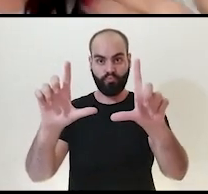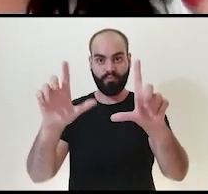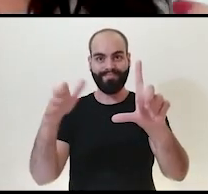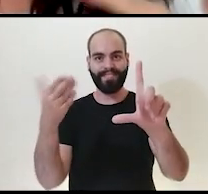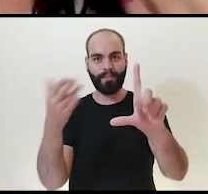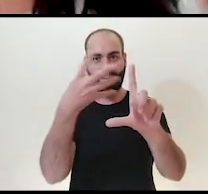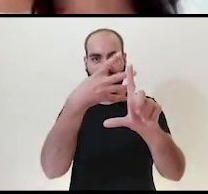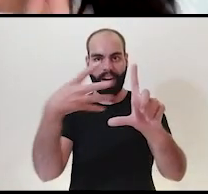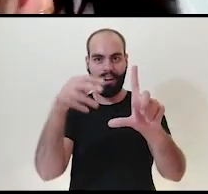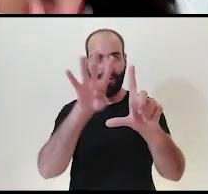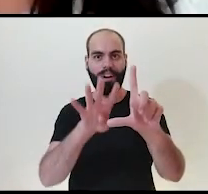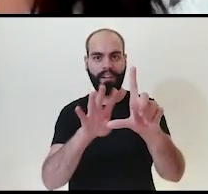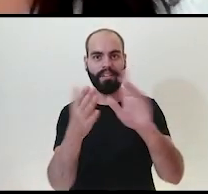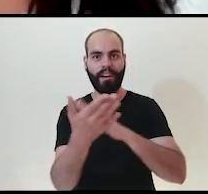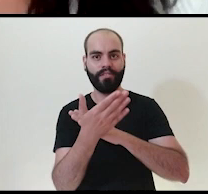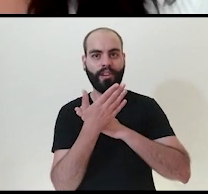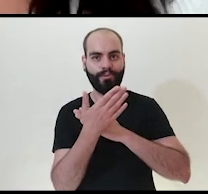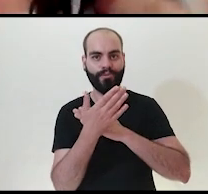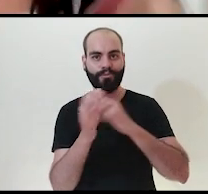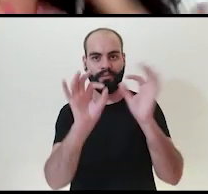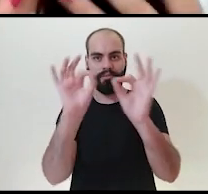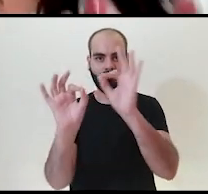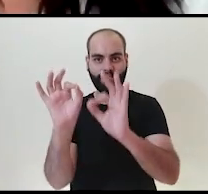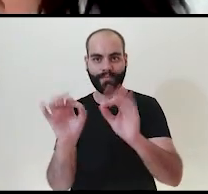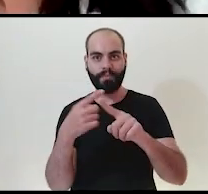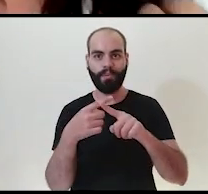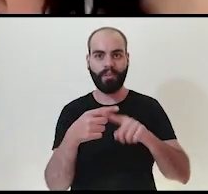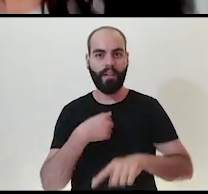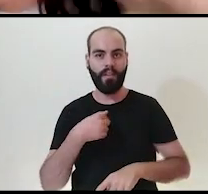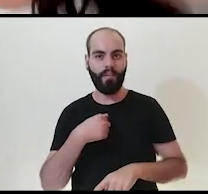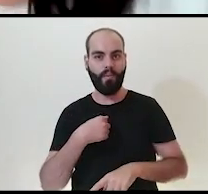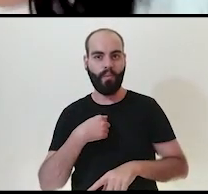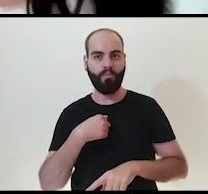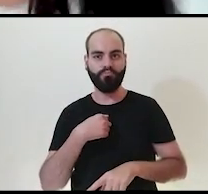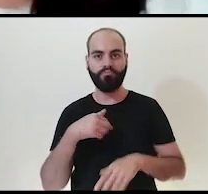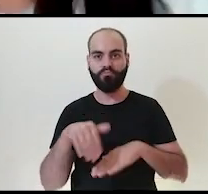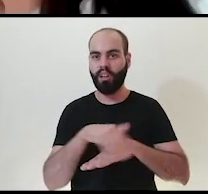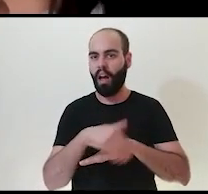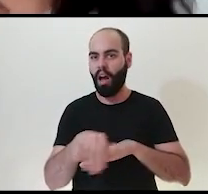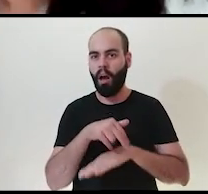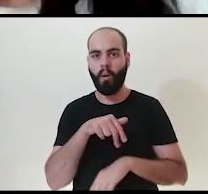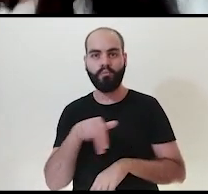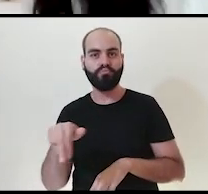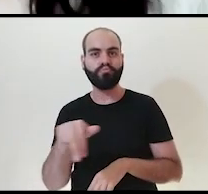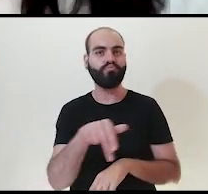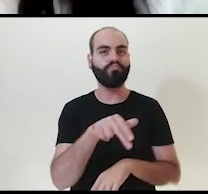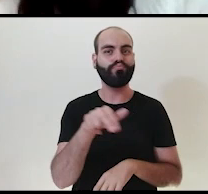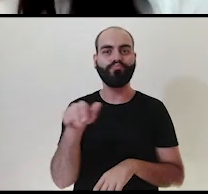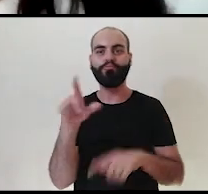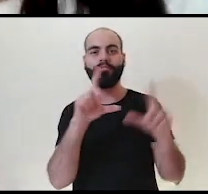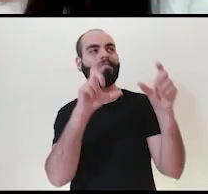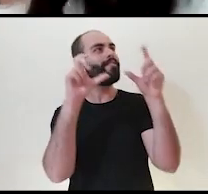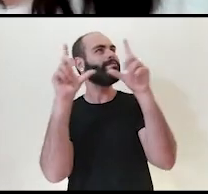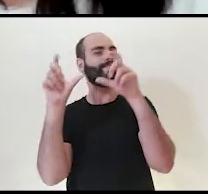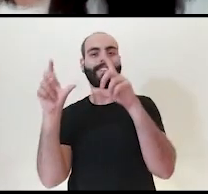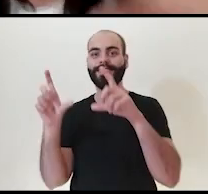tem, principalmente quando eu passo muito por isso, quando eu estou na rua, eu empolgo. Quando eu estou fotografando sozinha, ali é só eu,